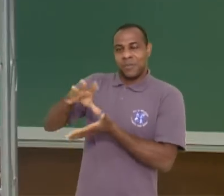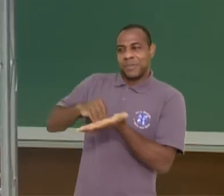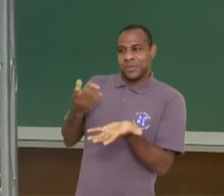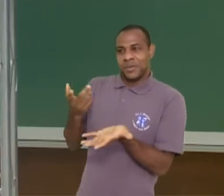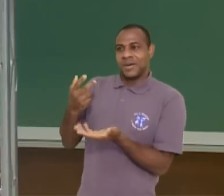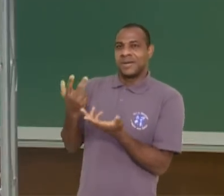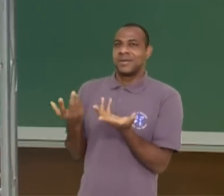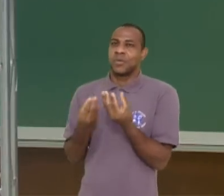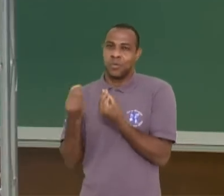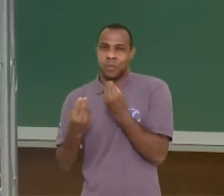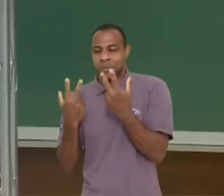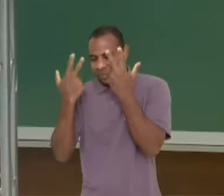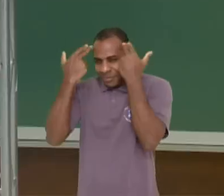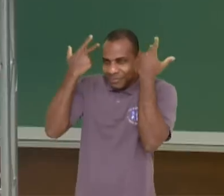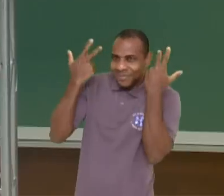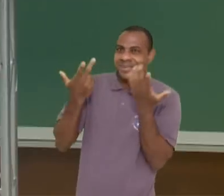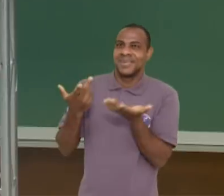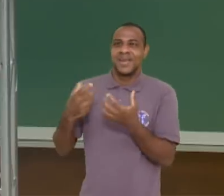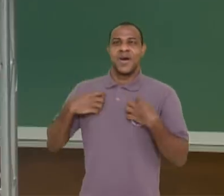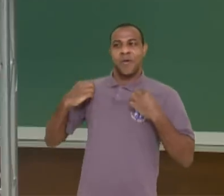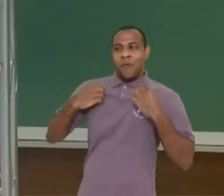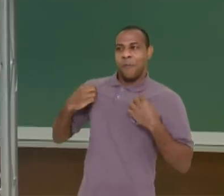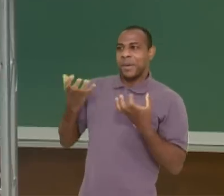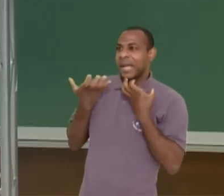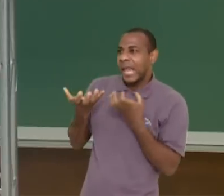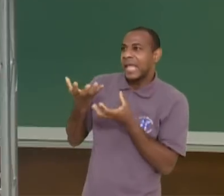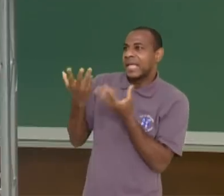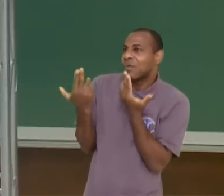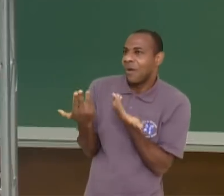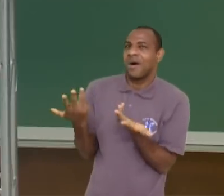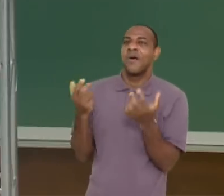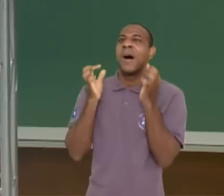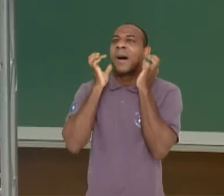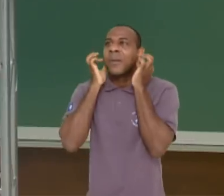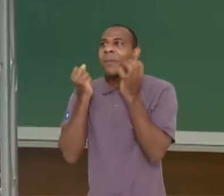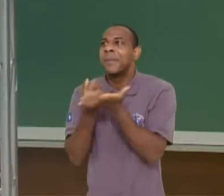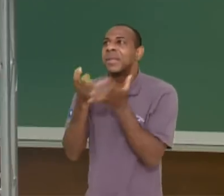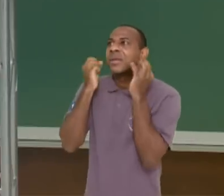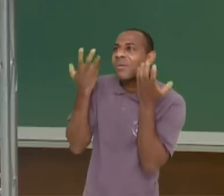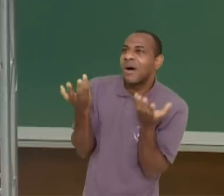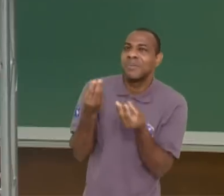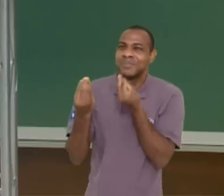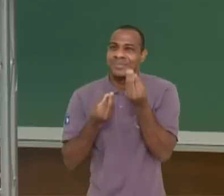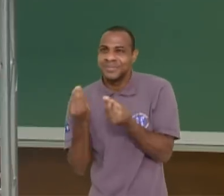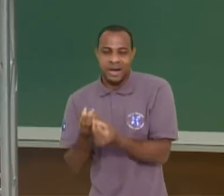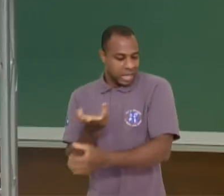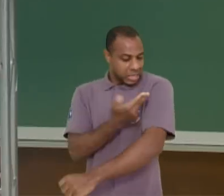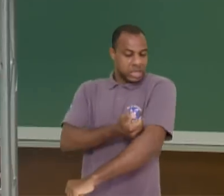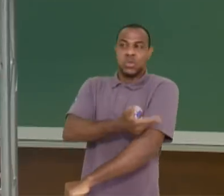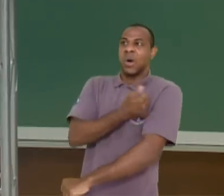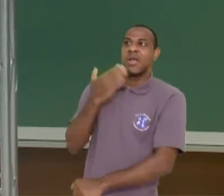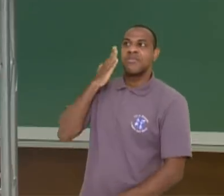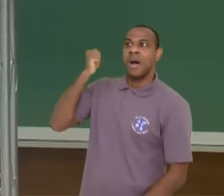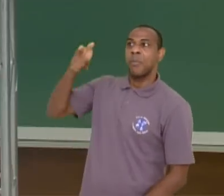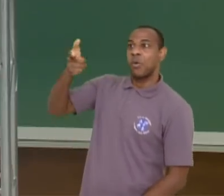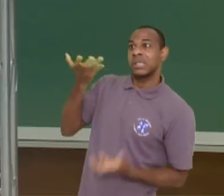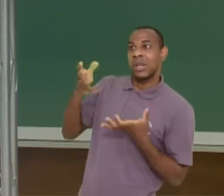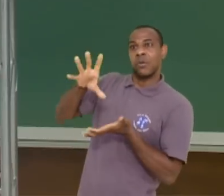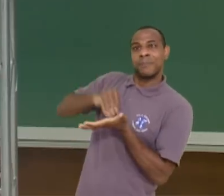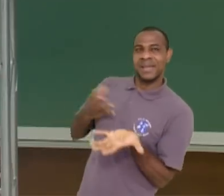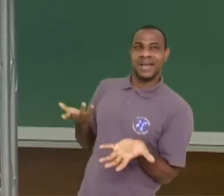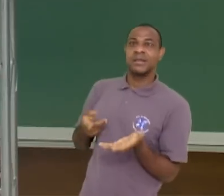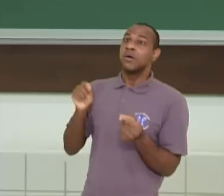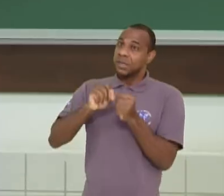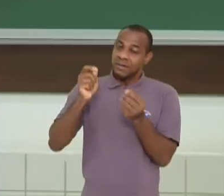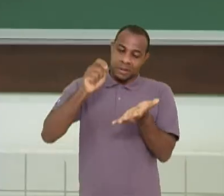Refletiu? Fez as suas anotações? Então, se você passou por essa situação, você já vivenciou essas situações, relata lá, coloca